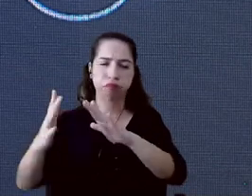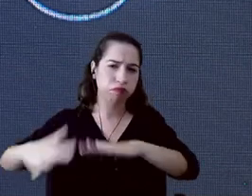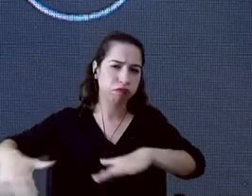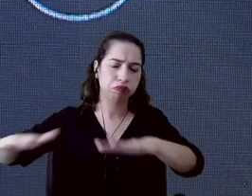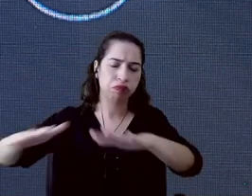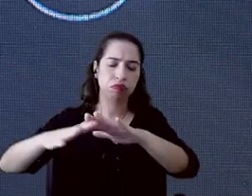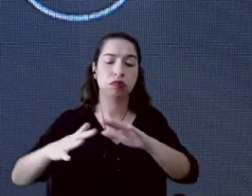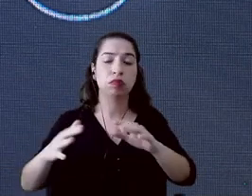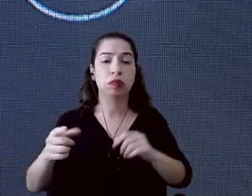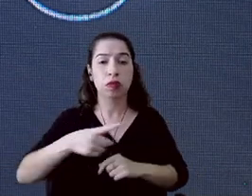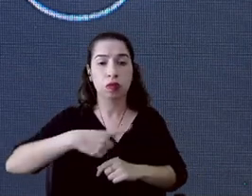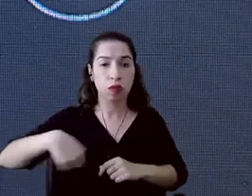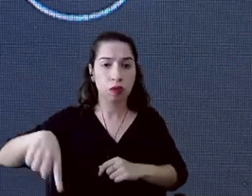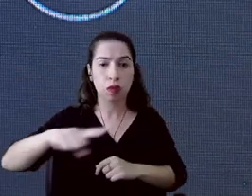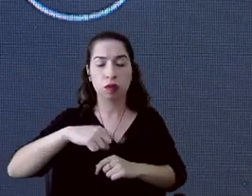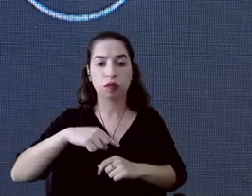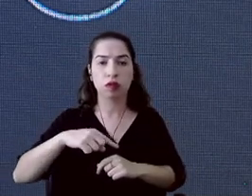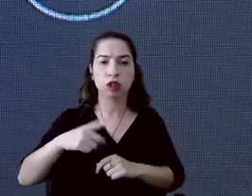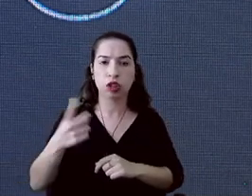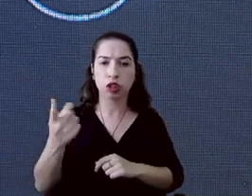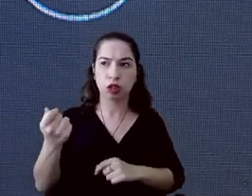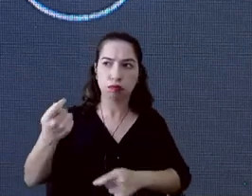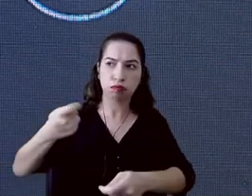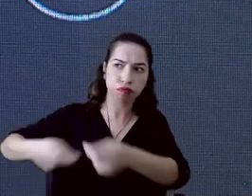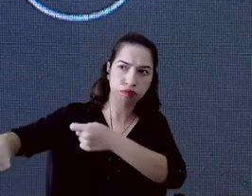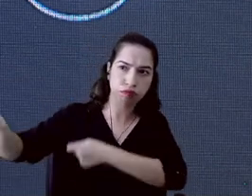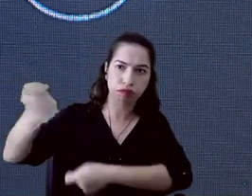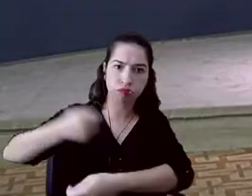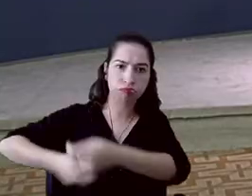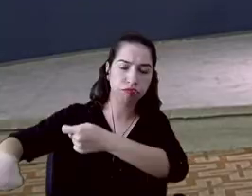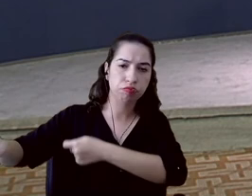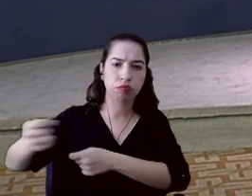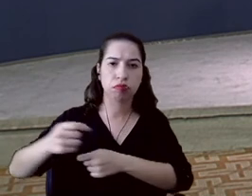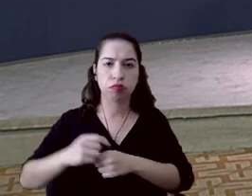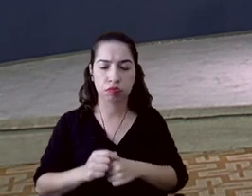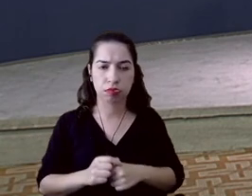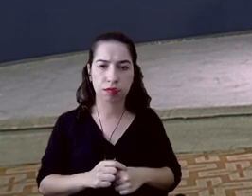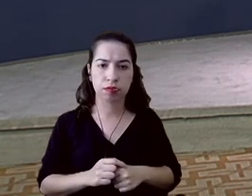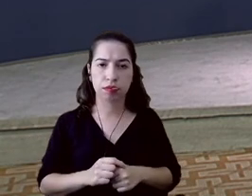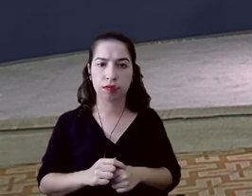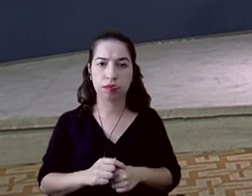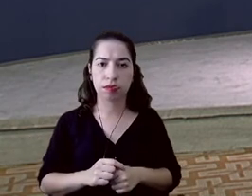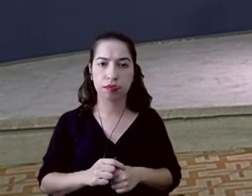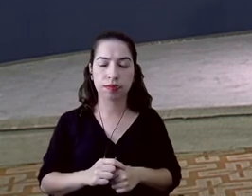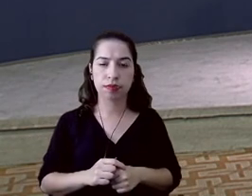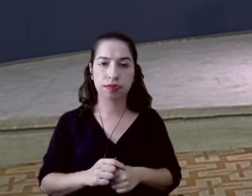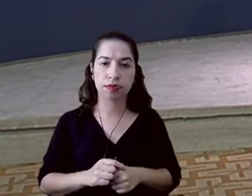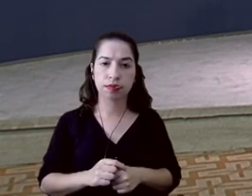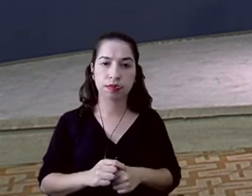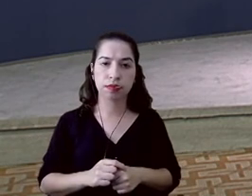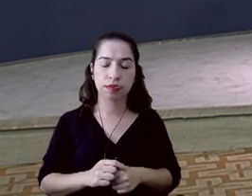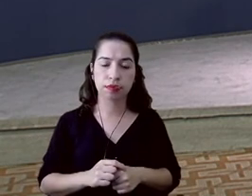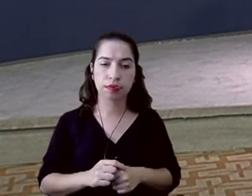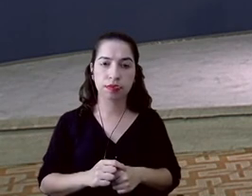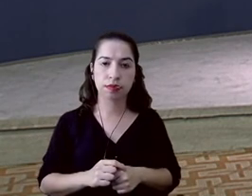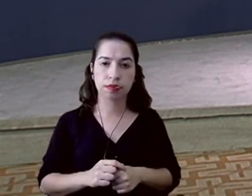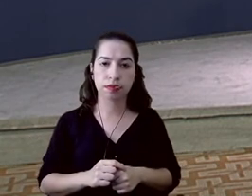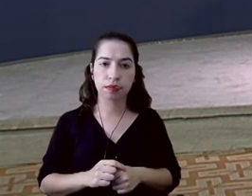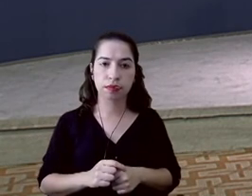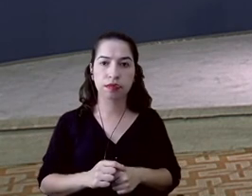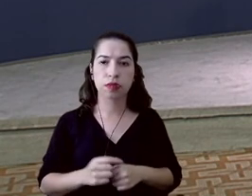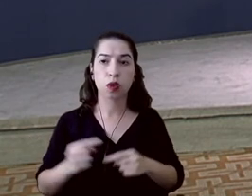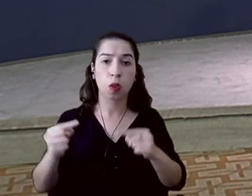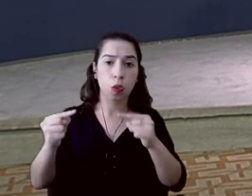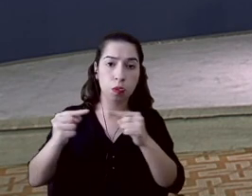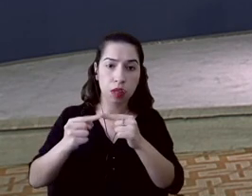fazer esse fluxo financeiro de uma maneira completamente conforme a regulamentação de cada